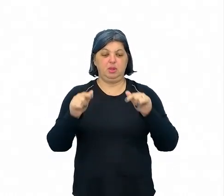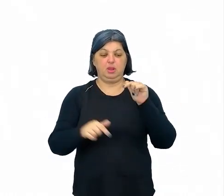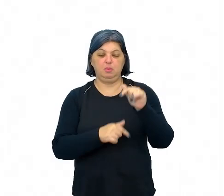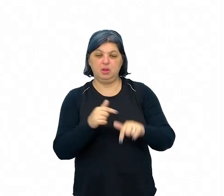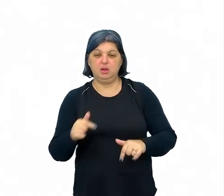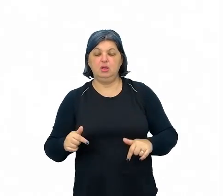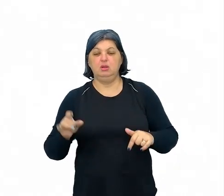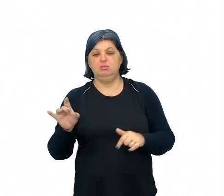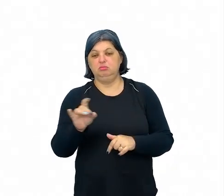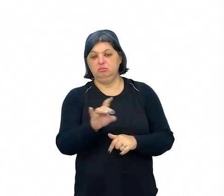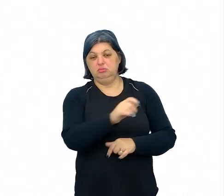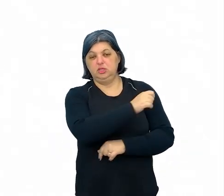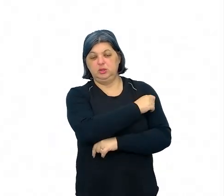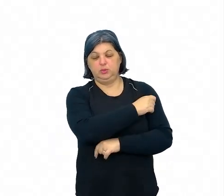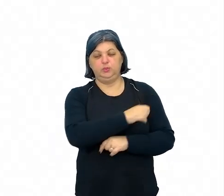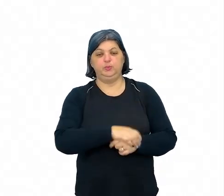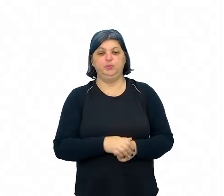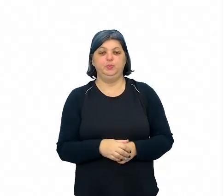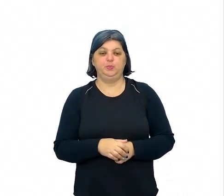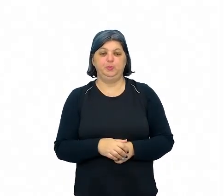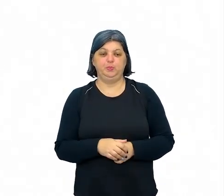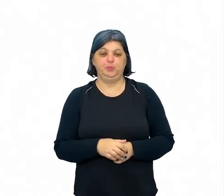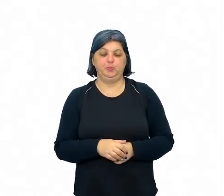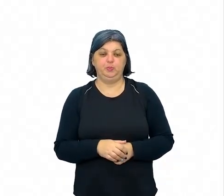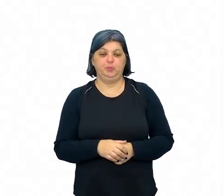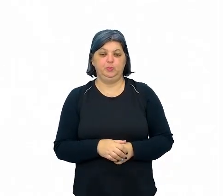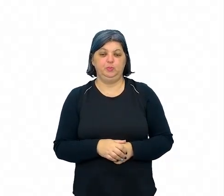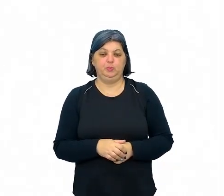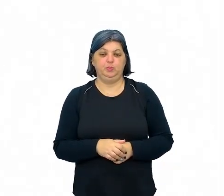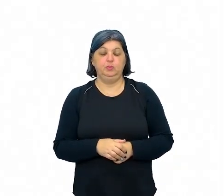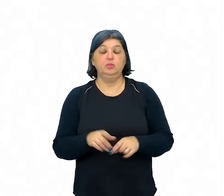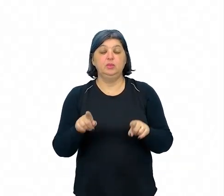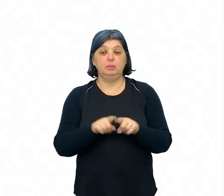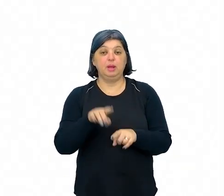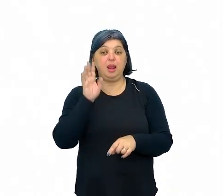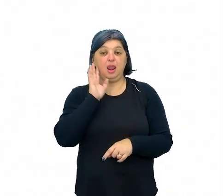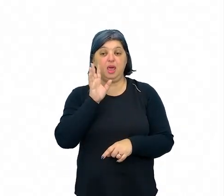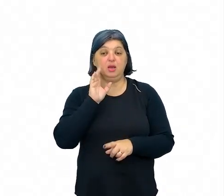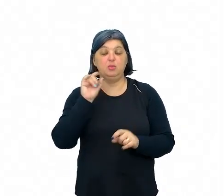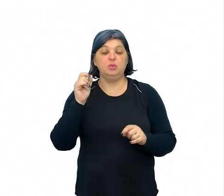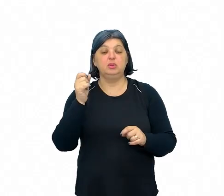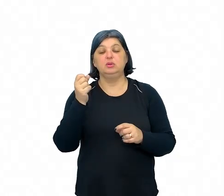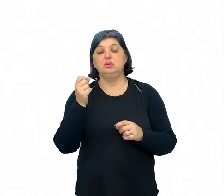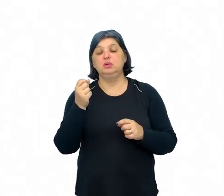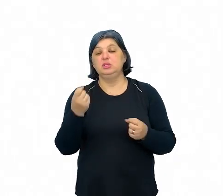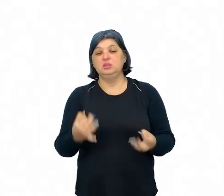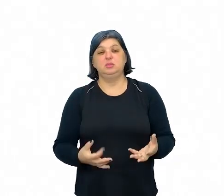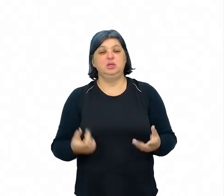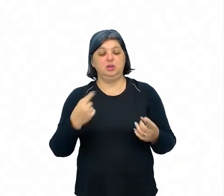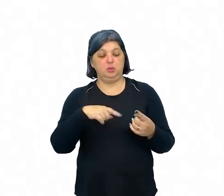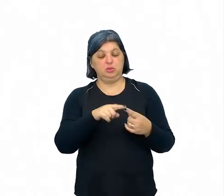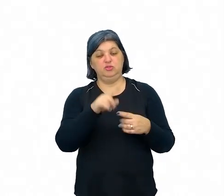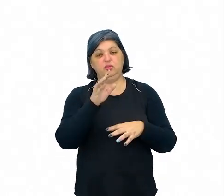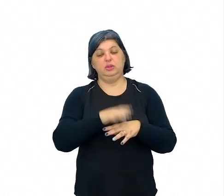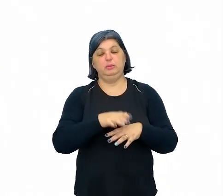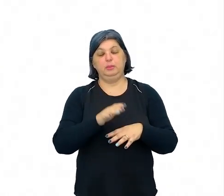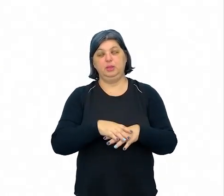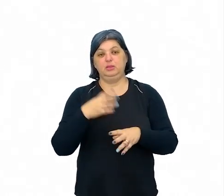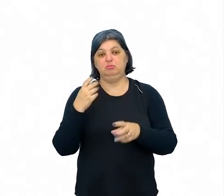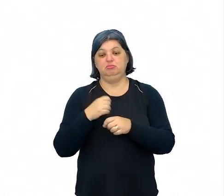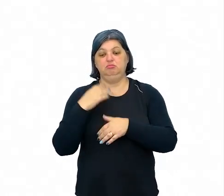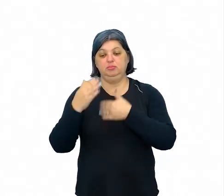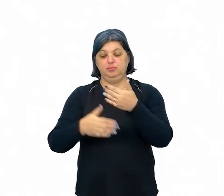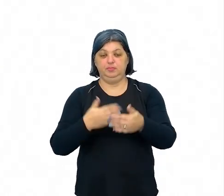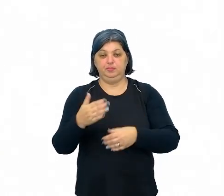com os estudantes, né. Aí é legal eu identificar quais são os objetos matemáticos a serem